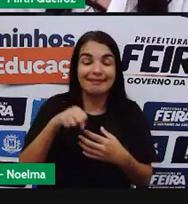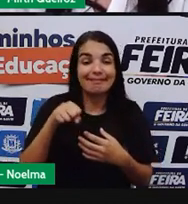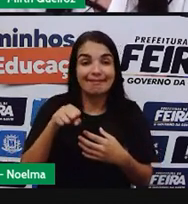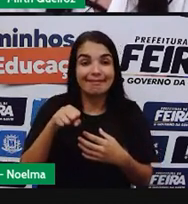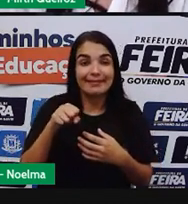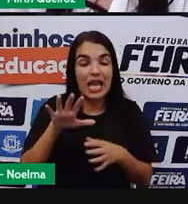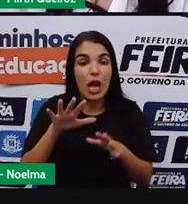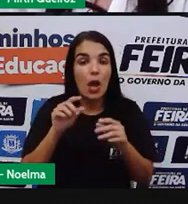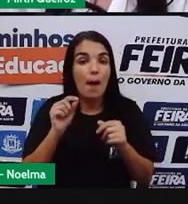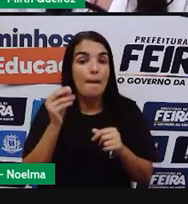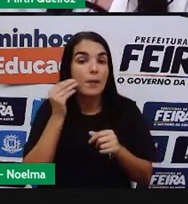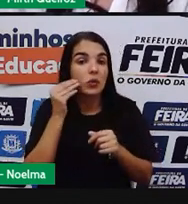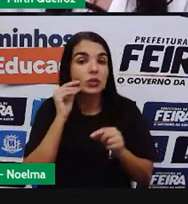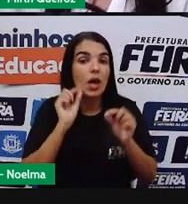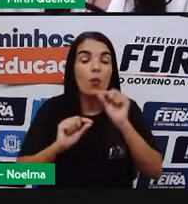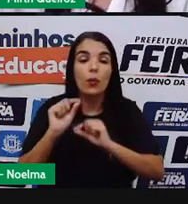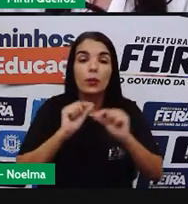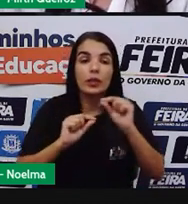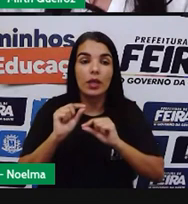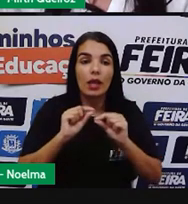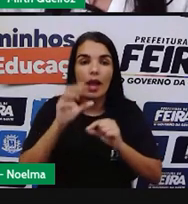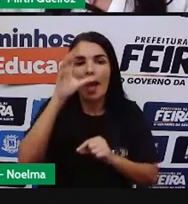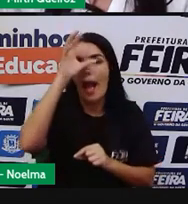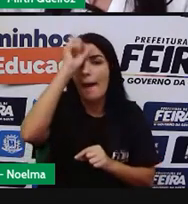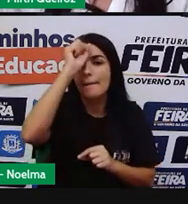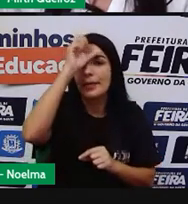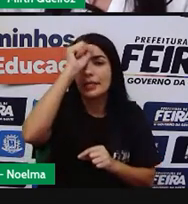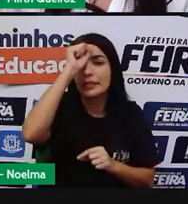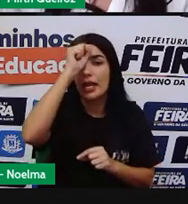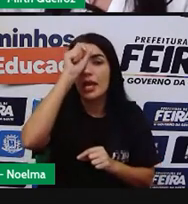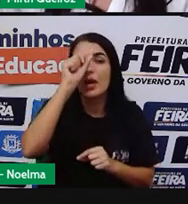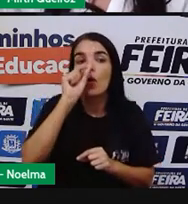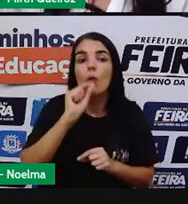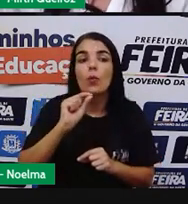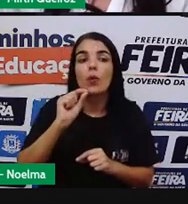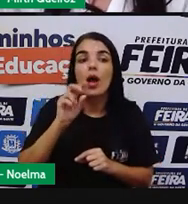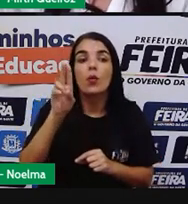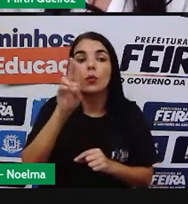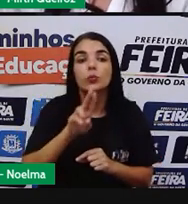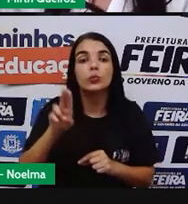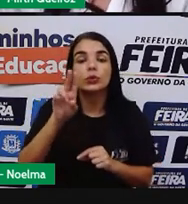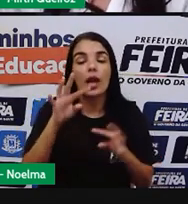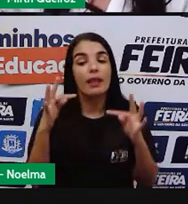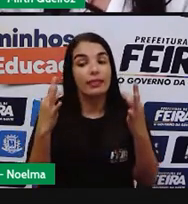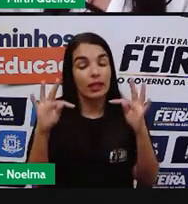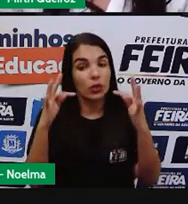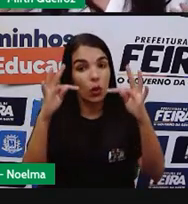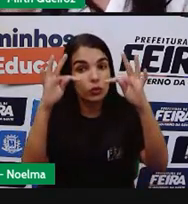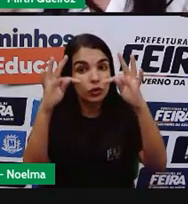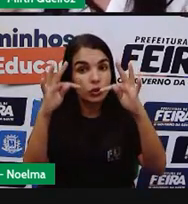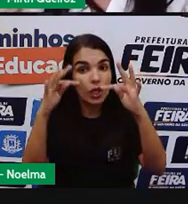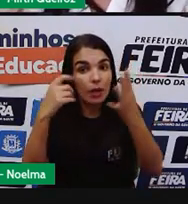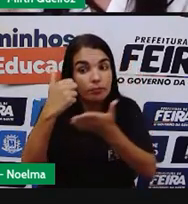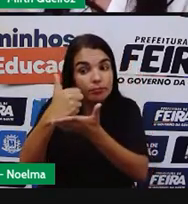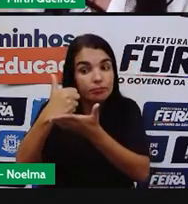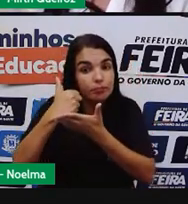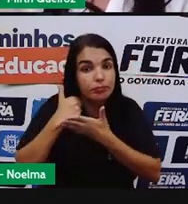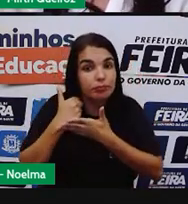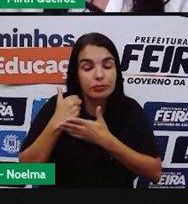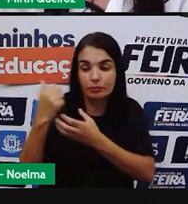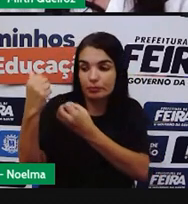mesmo a gente aprender a utilizar o recurso tecnológico ao nosso favor, para a nossa